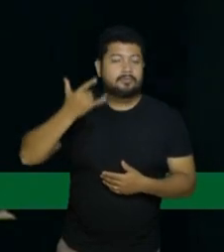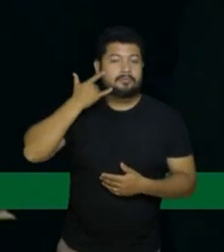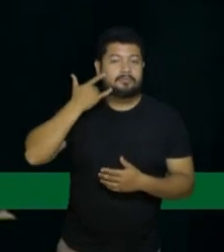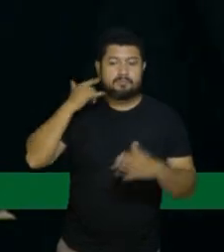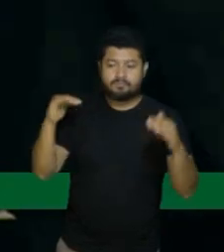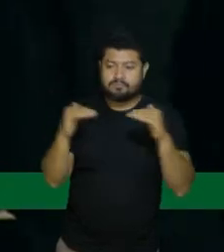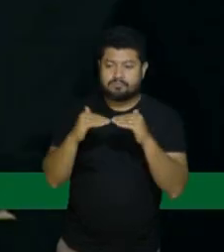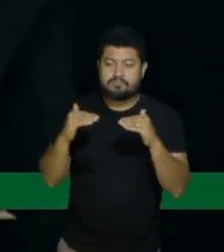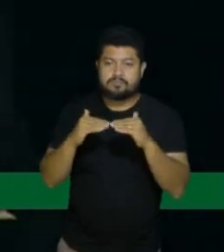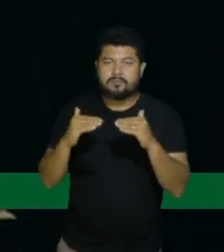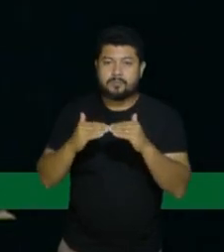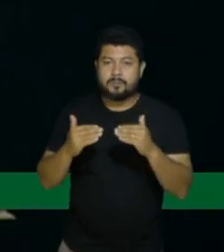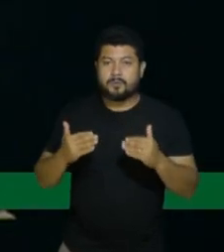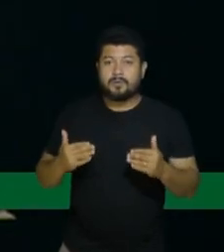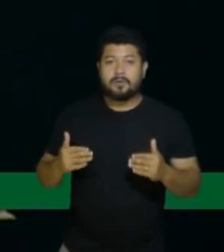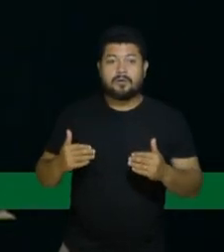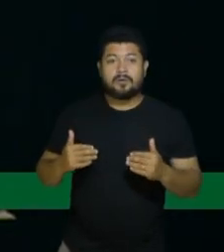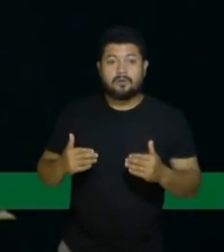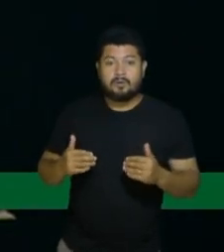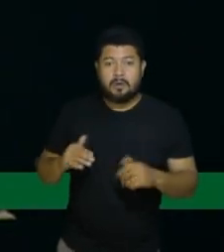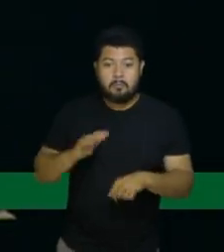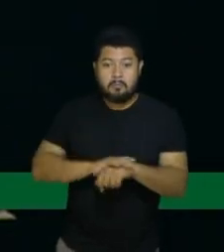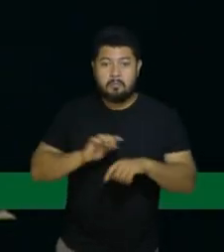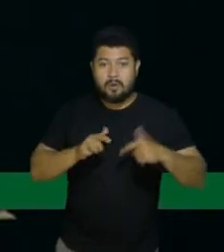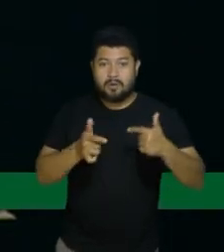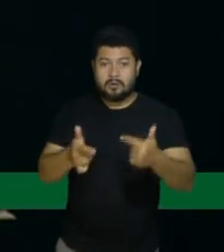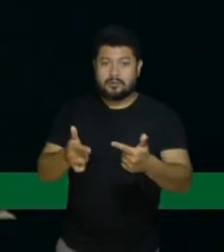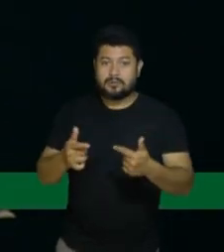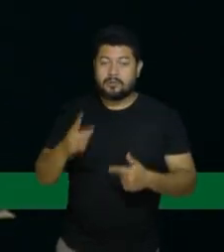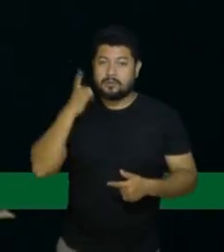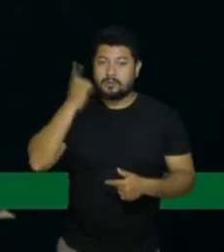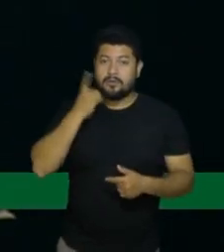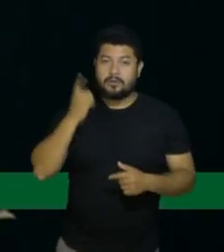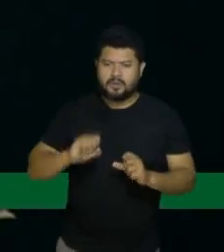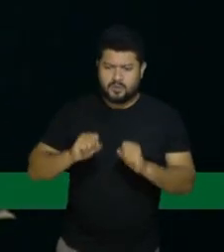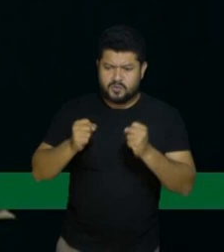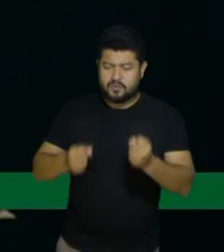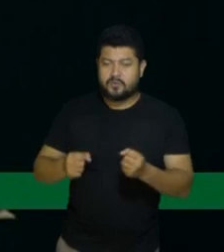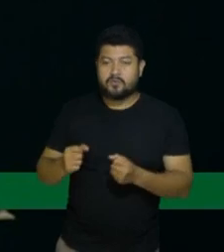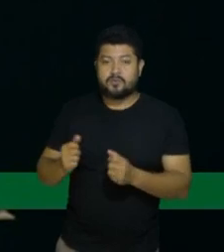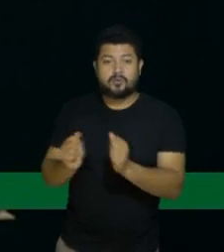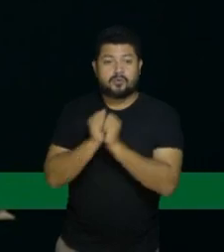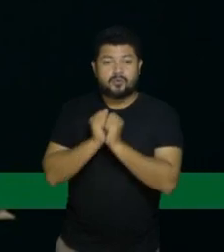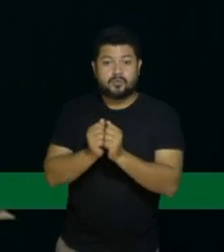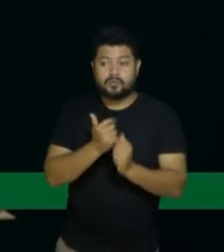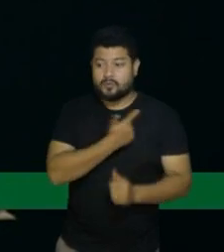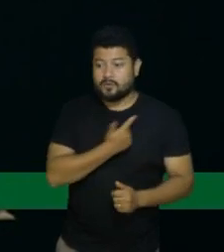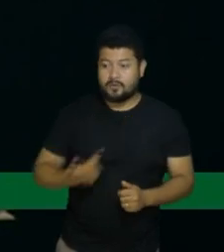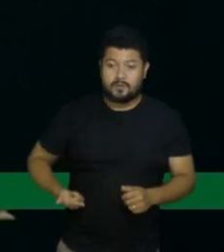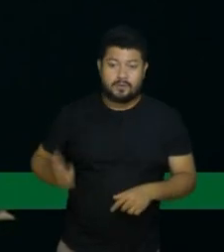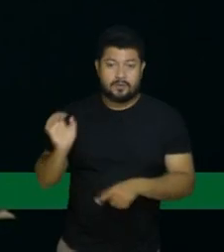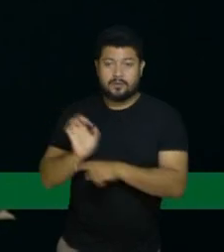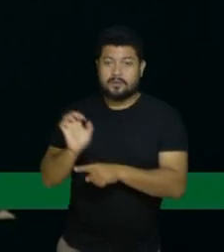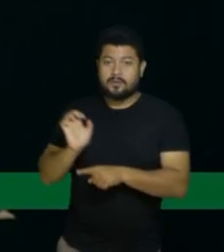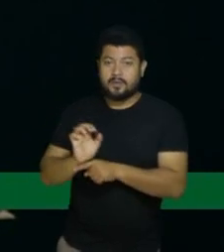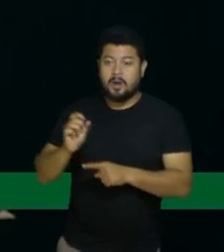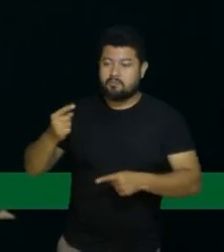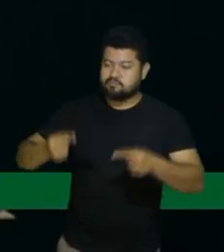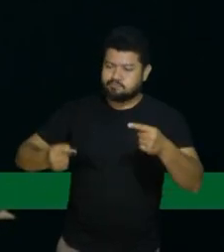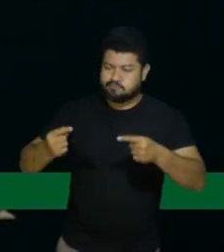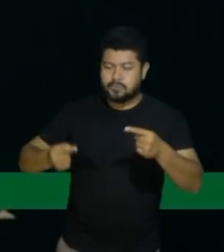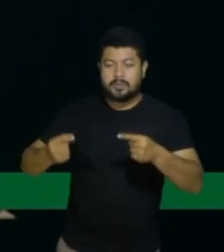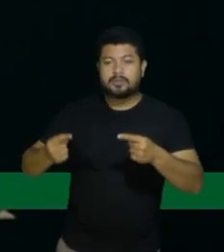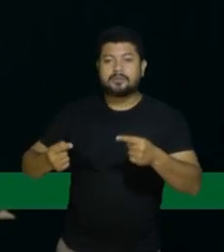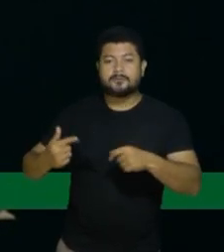com a ideia dos deputados e foi atrás e brigou por isso com o governo do estado Aonde vocês em conjunto